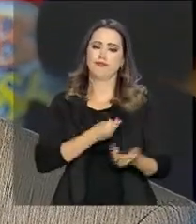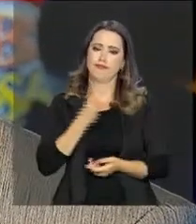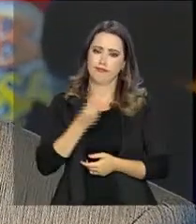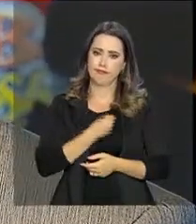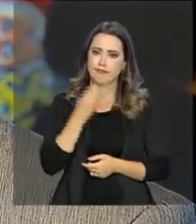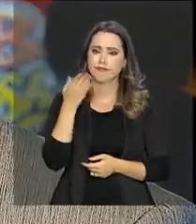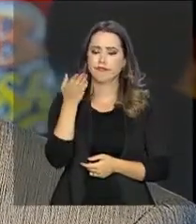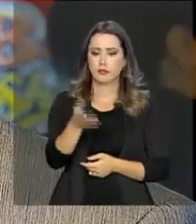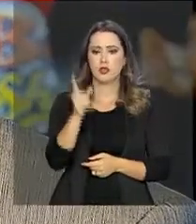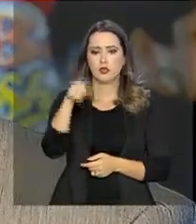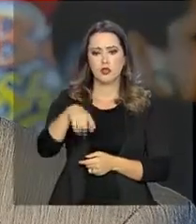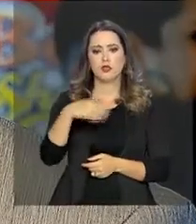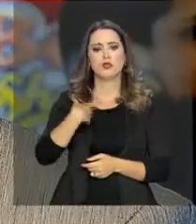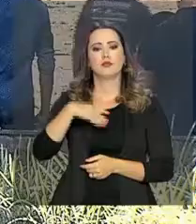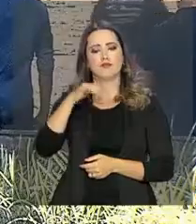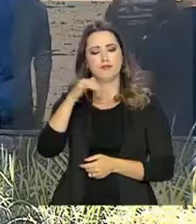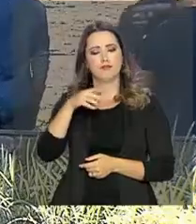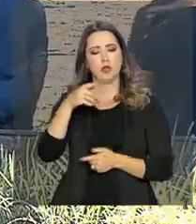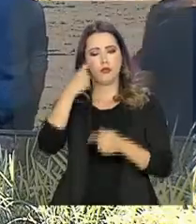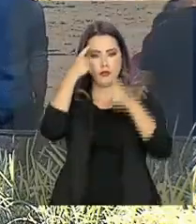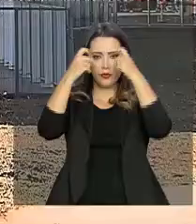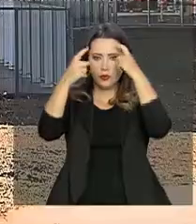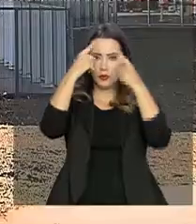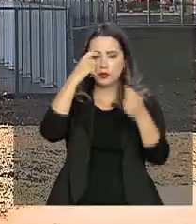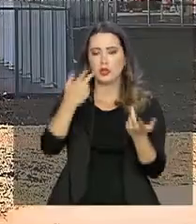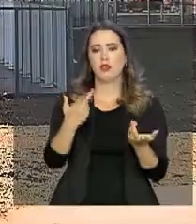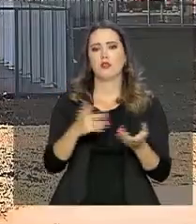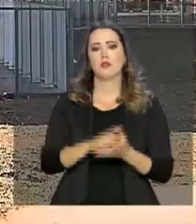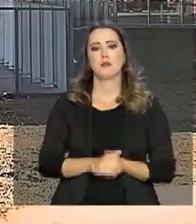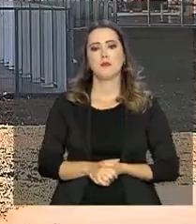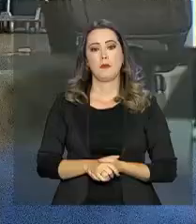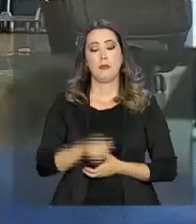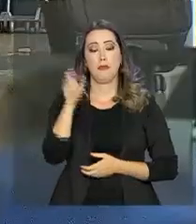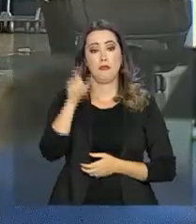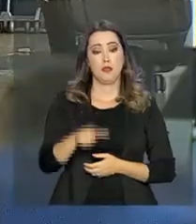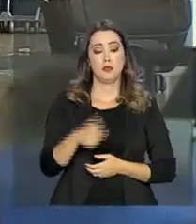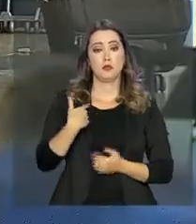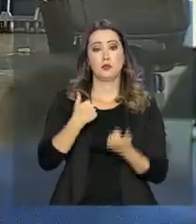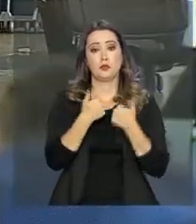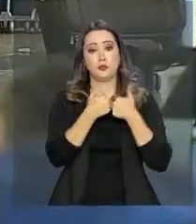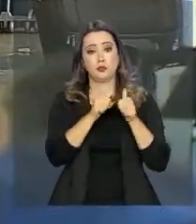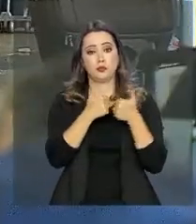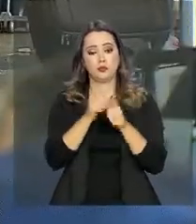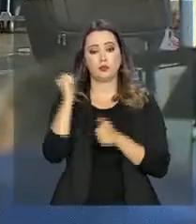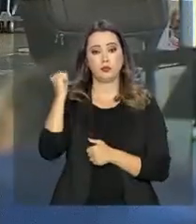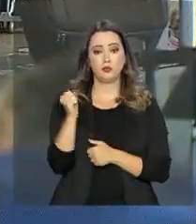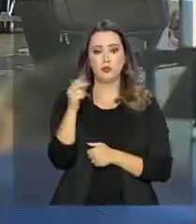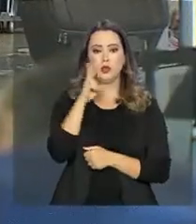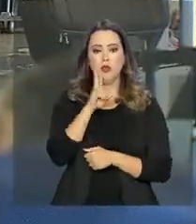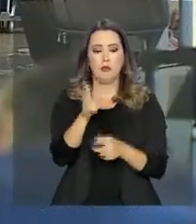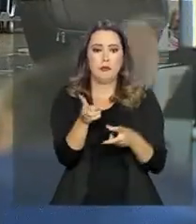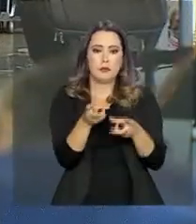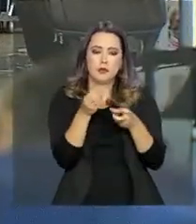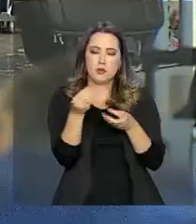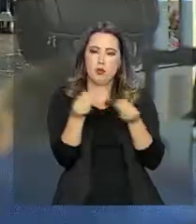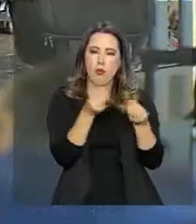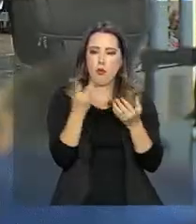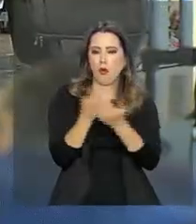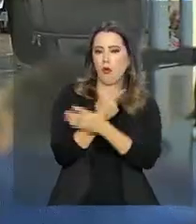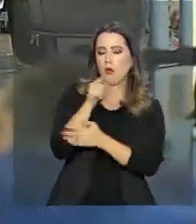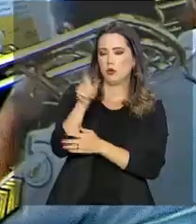uma forte violação de direitos humanos. Quem passou pela rodoviária de Brasília pôde perceber como funciona a tática